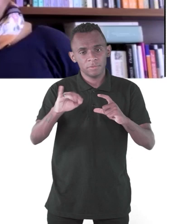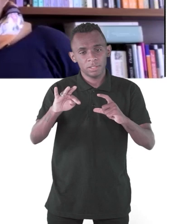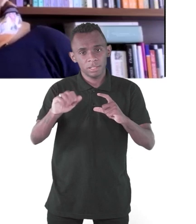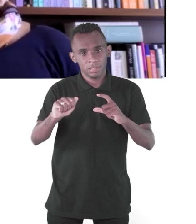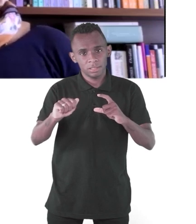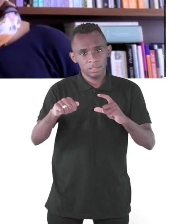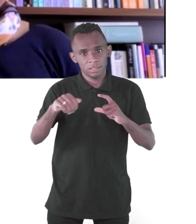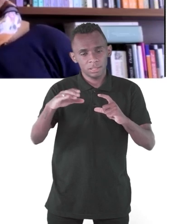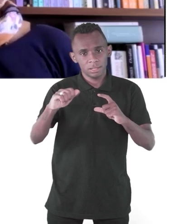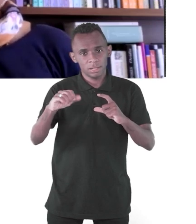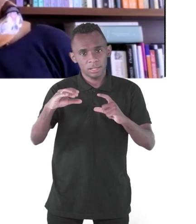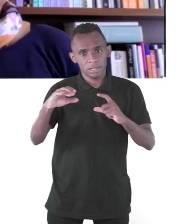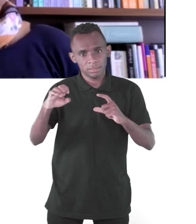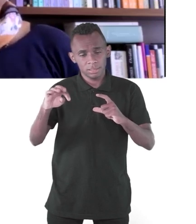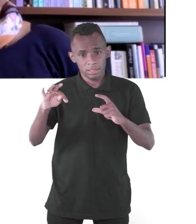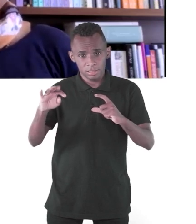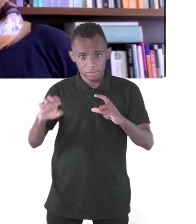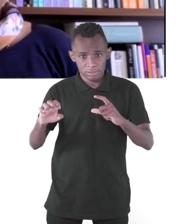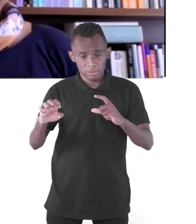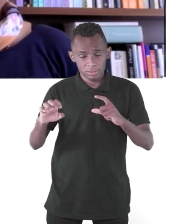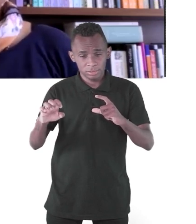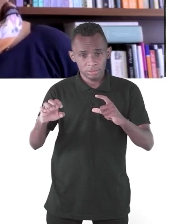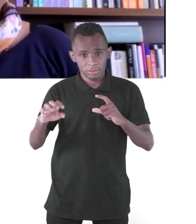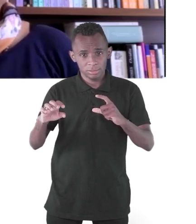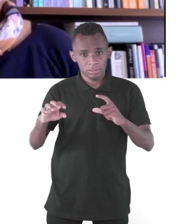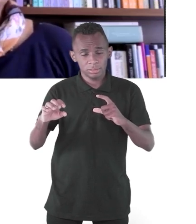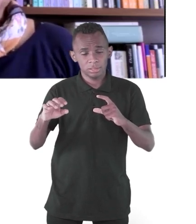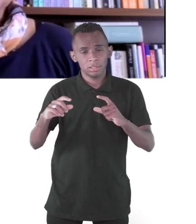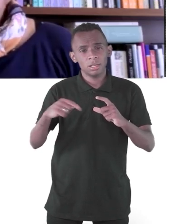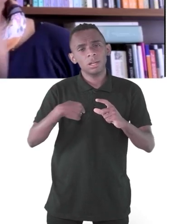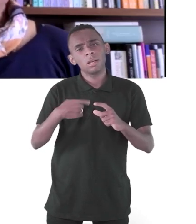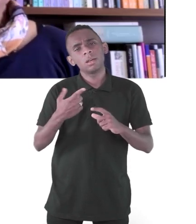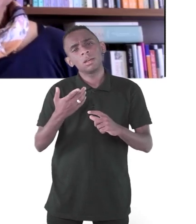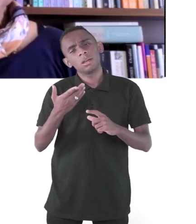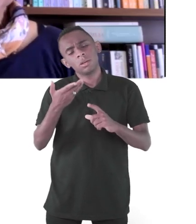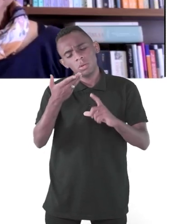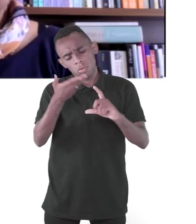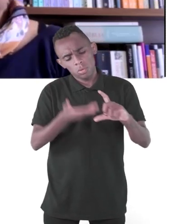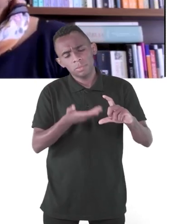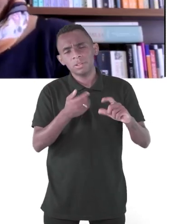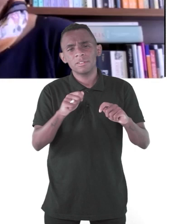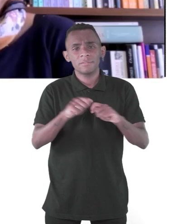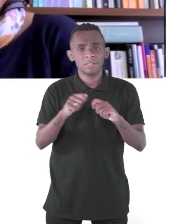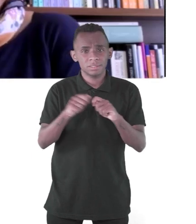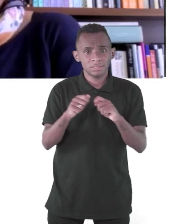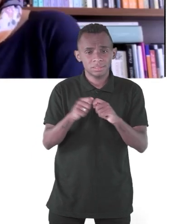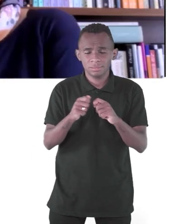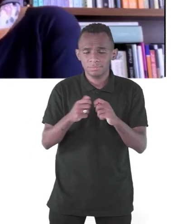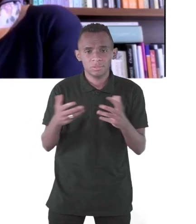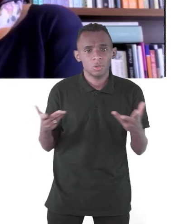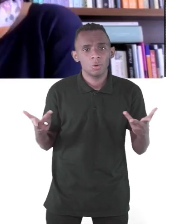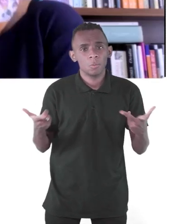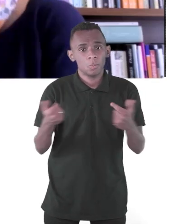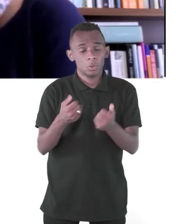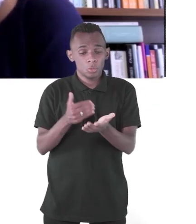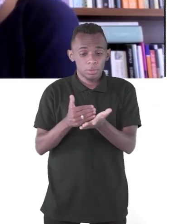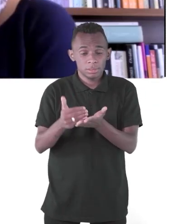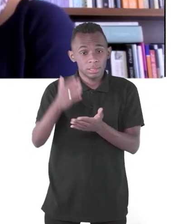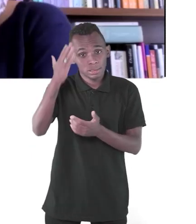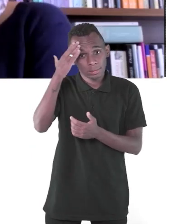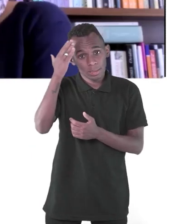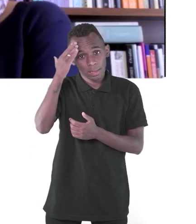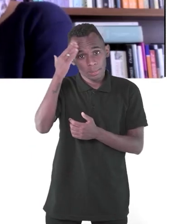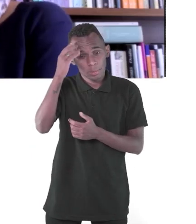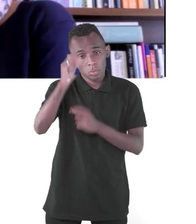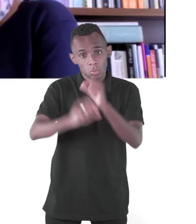que sim. Recebia a fita cassete do Milton, e ele fazia aquela maravilha. Aí eu consegui entender o